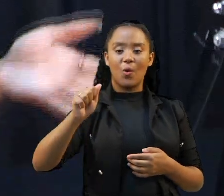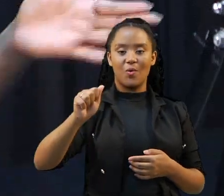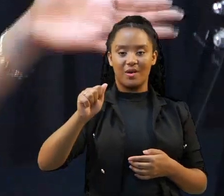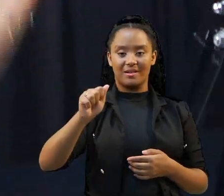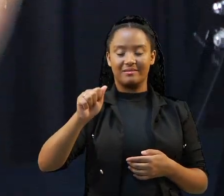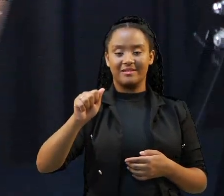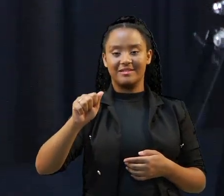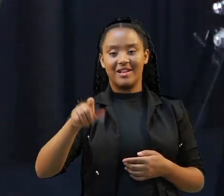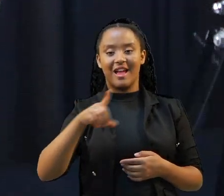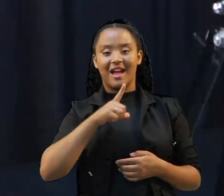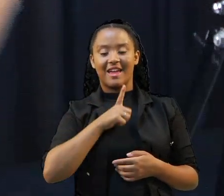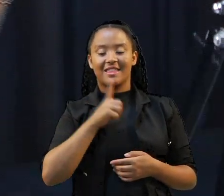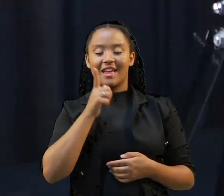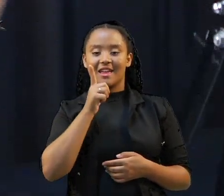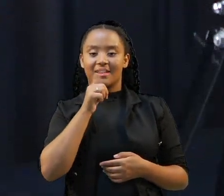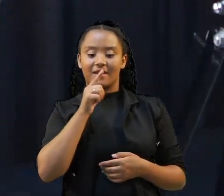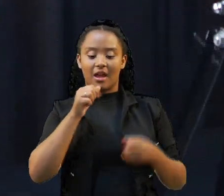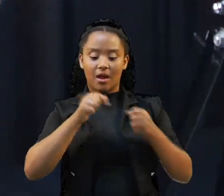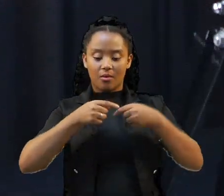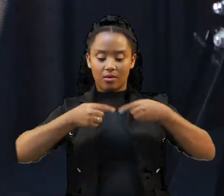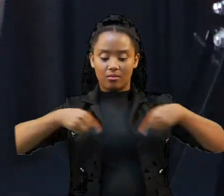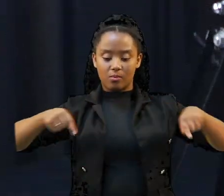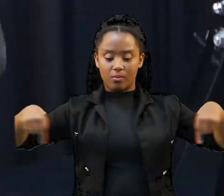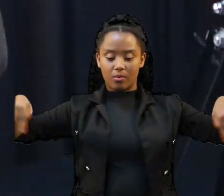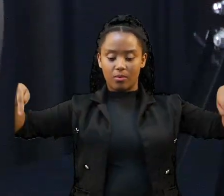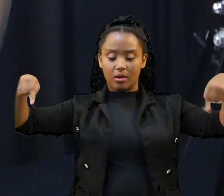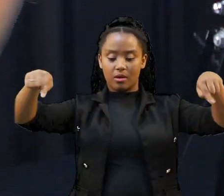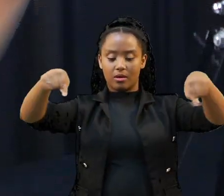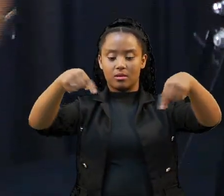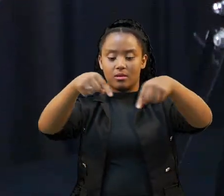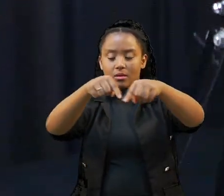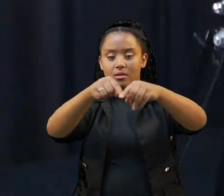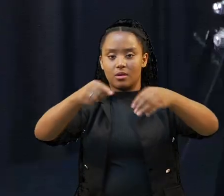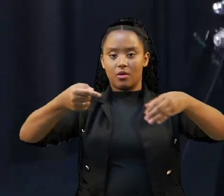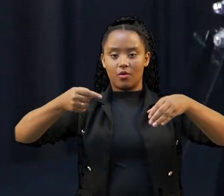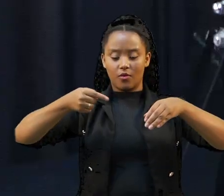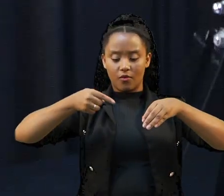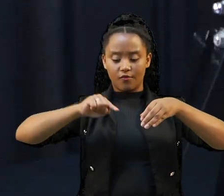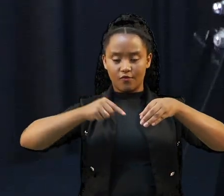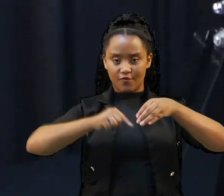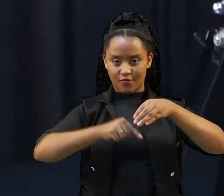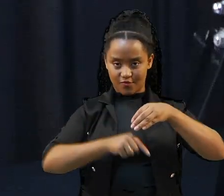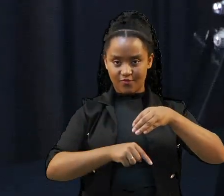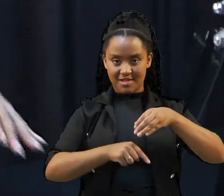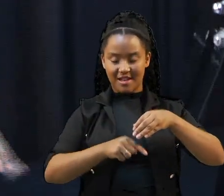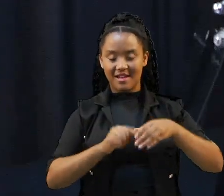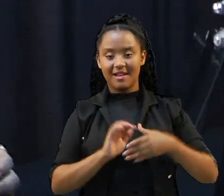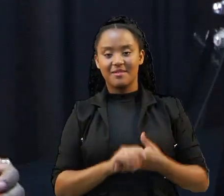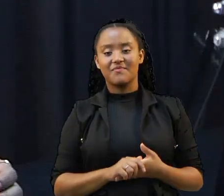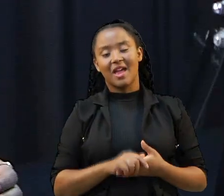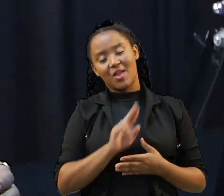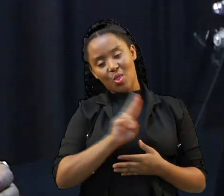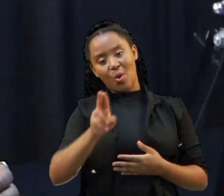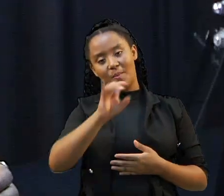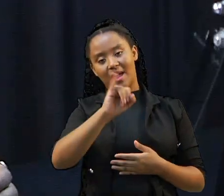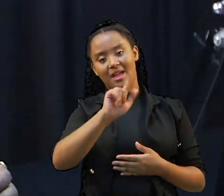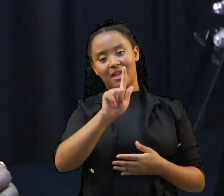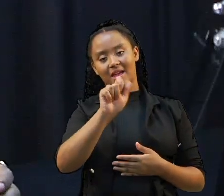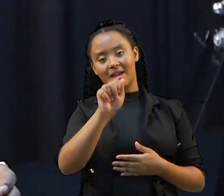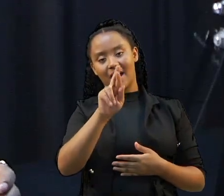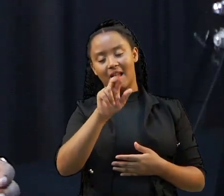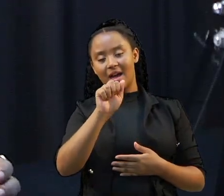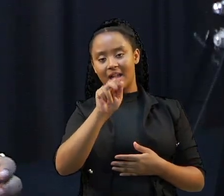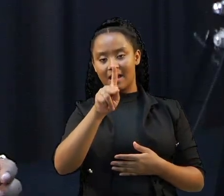nascente que criou essa poça bem grande, bem funda, não é rasa, é bem fundinha assim, no meio mesmo